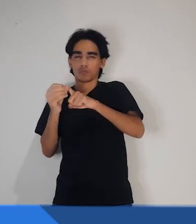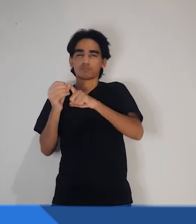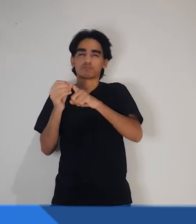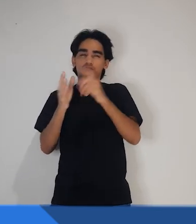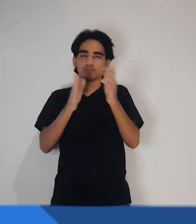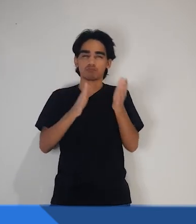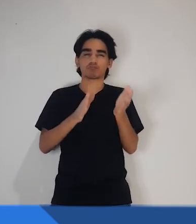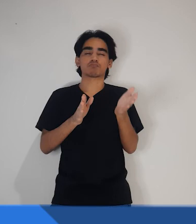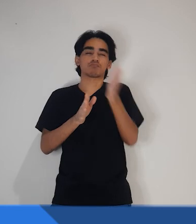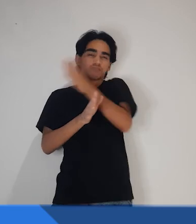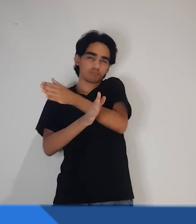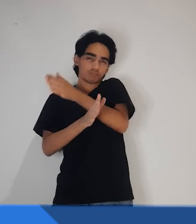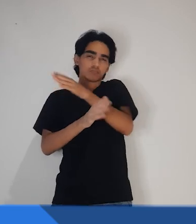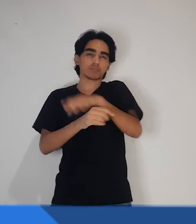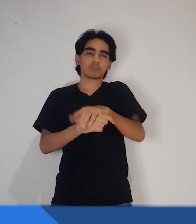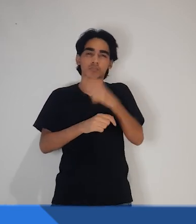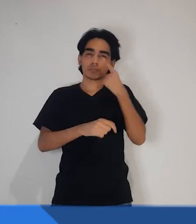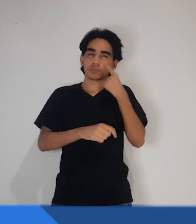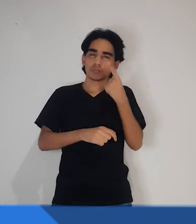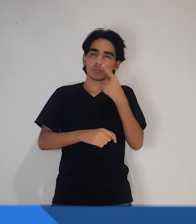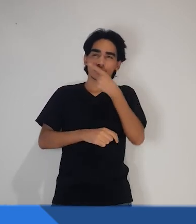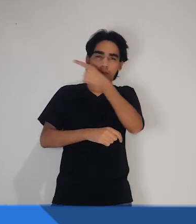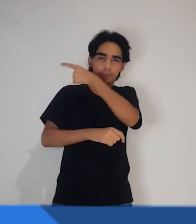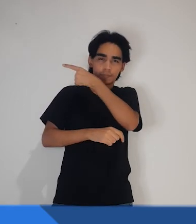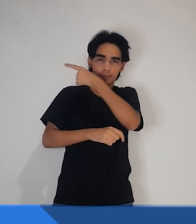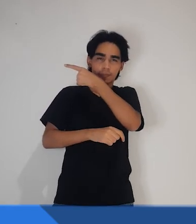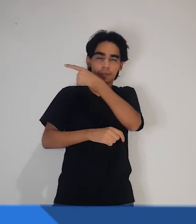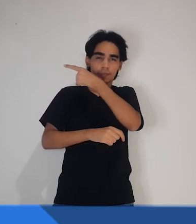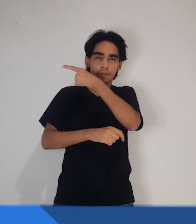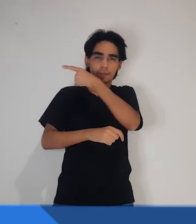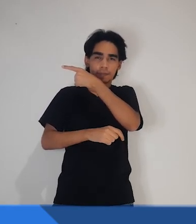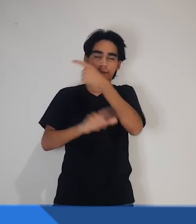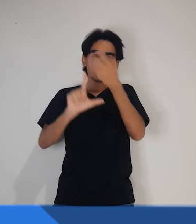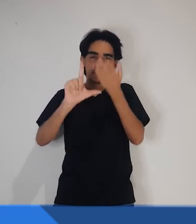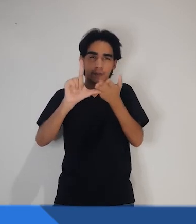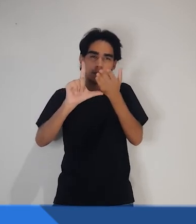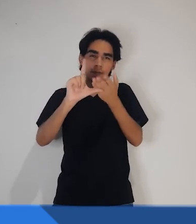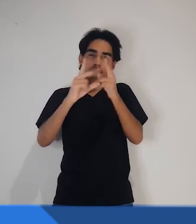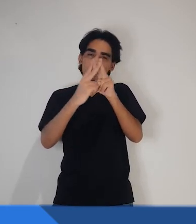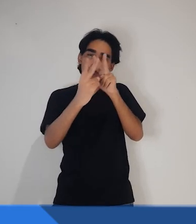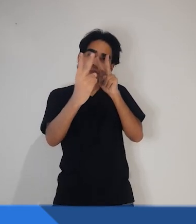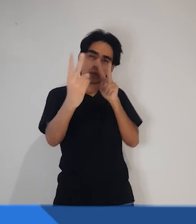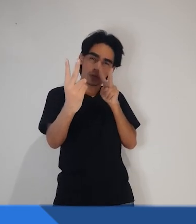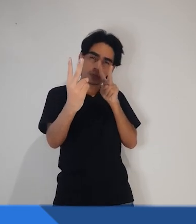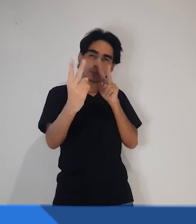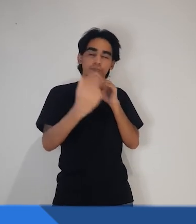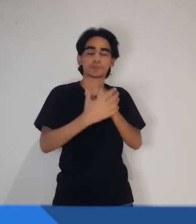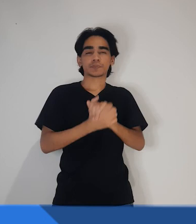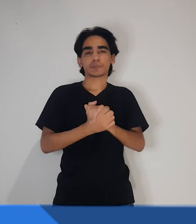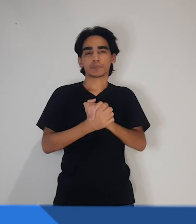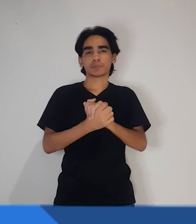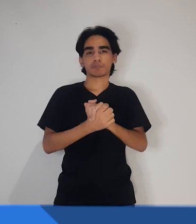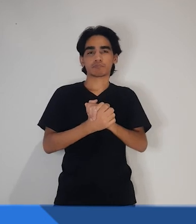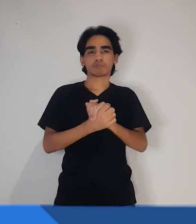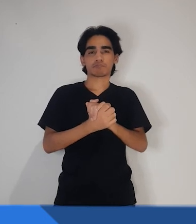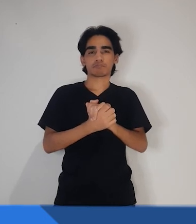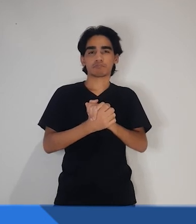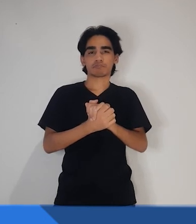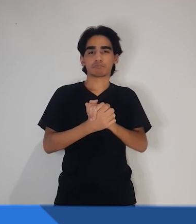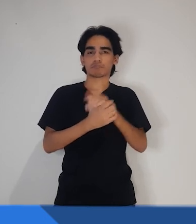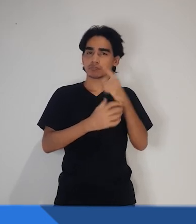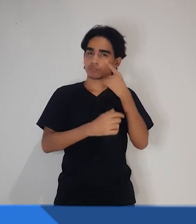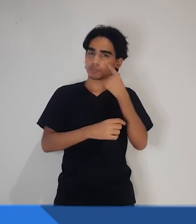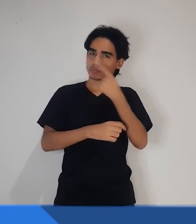no questionário. A gente volta lá na sala de aula virtual, né? No caso, vamos no